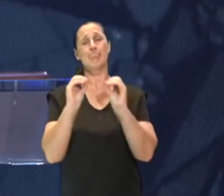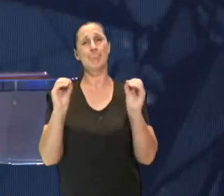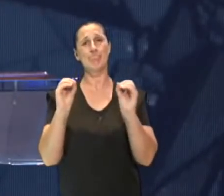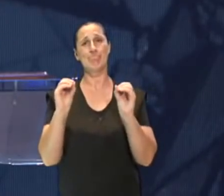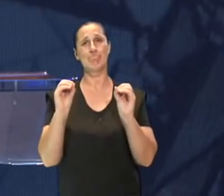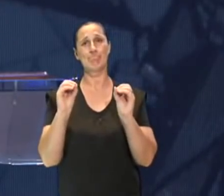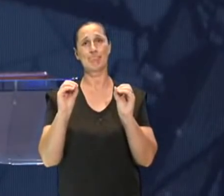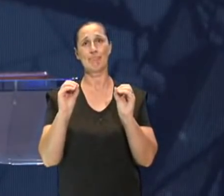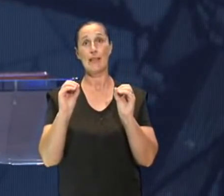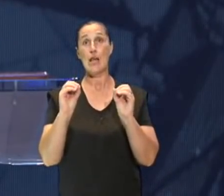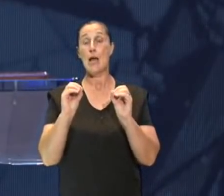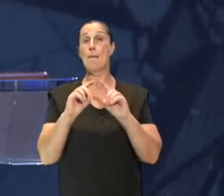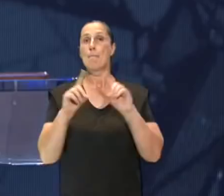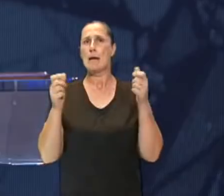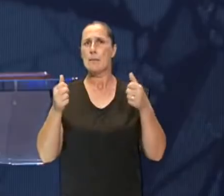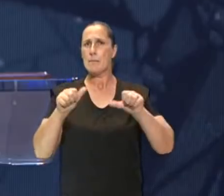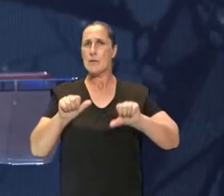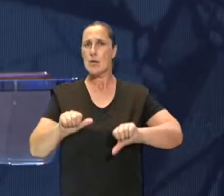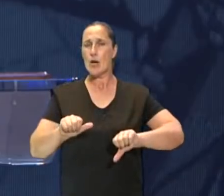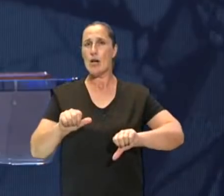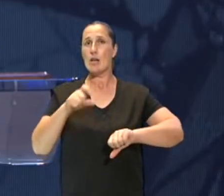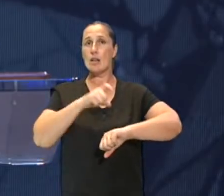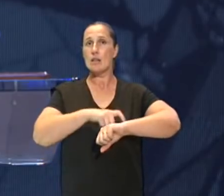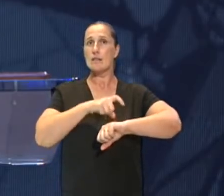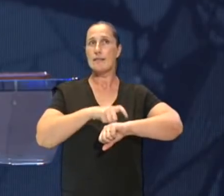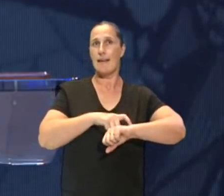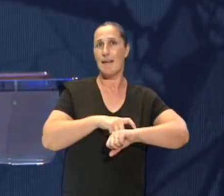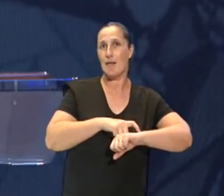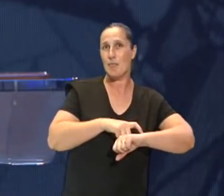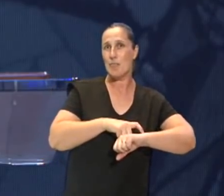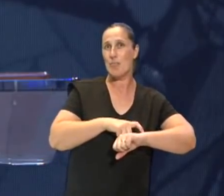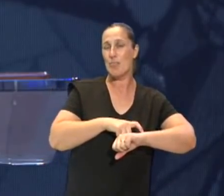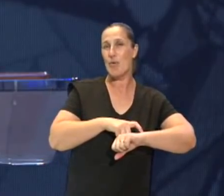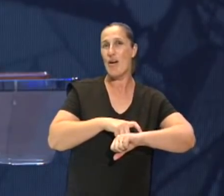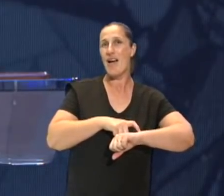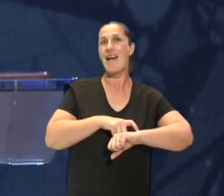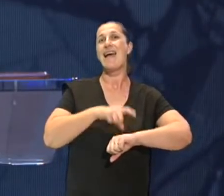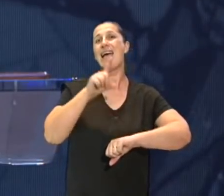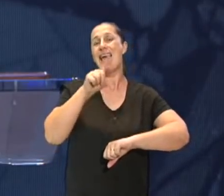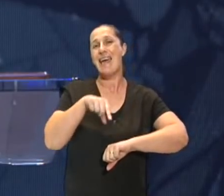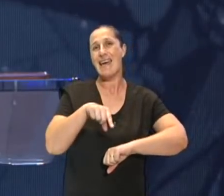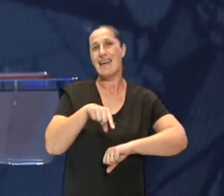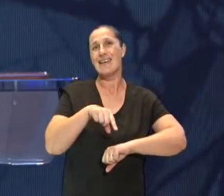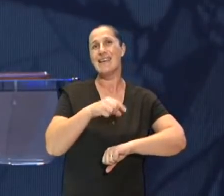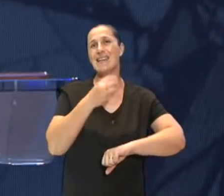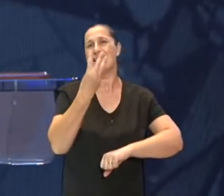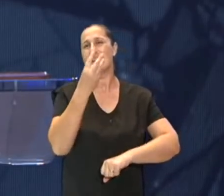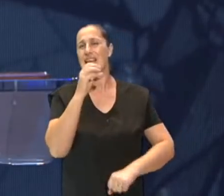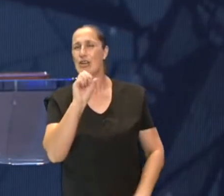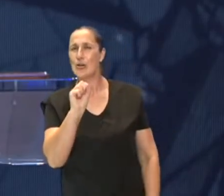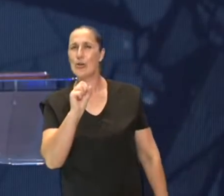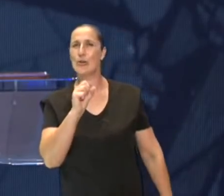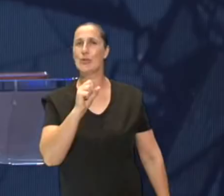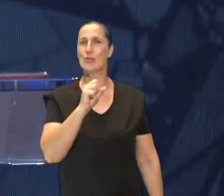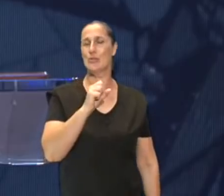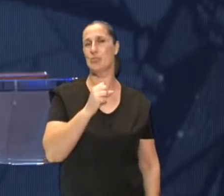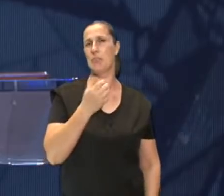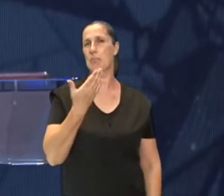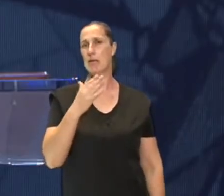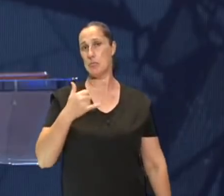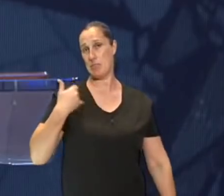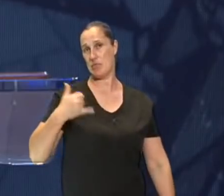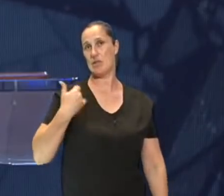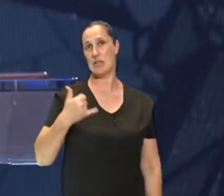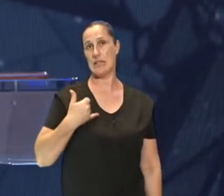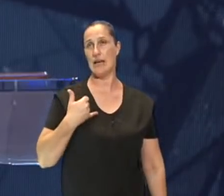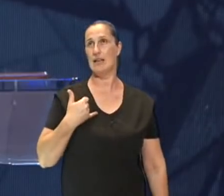é que essa época da vida ele deveria ter entre 38 ou 39 anos de idade. E o sentimento dele é: Senhor, o Senhor está roubando